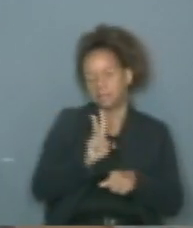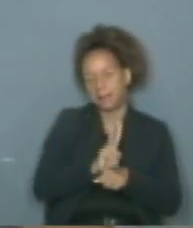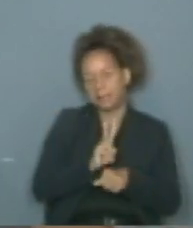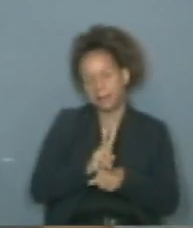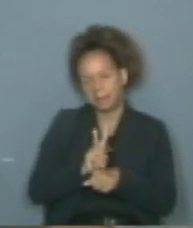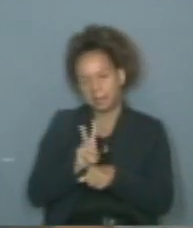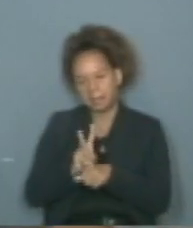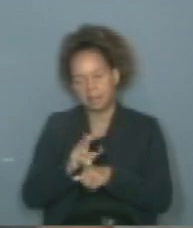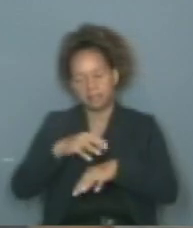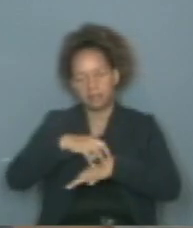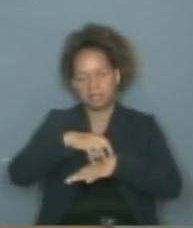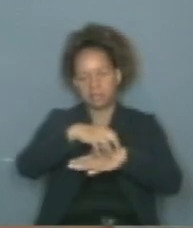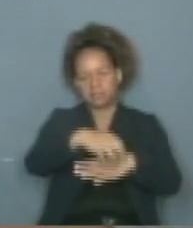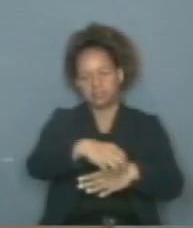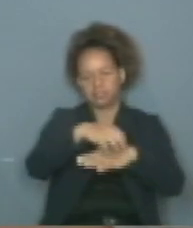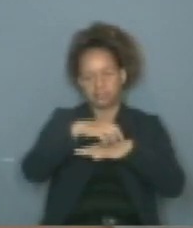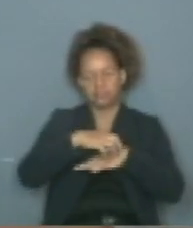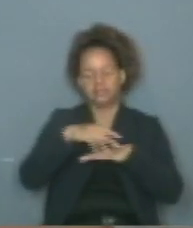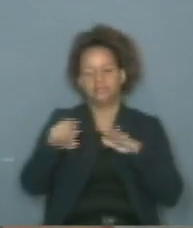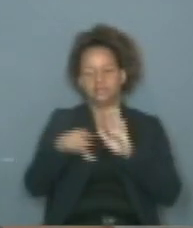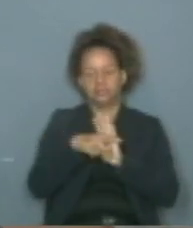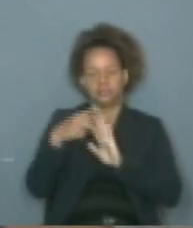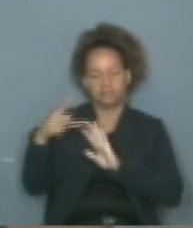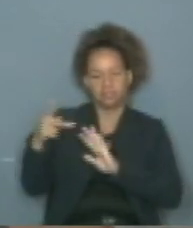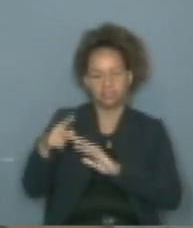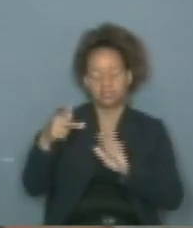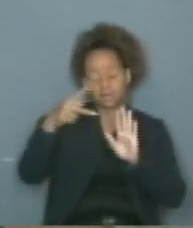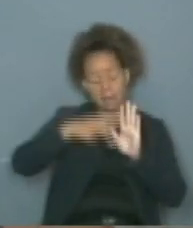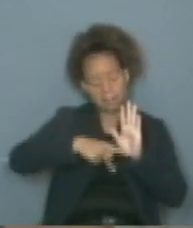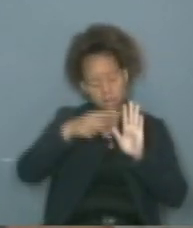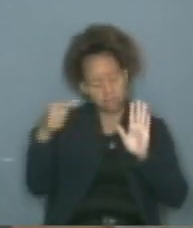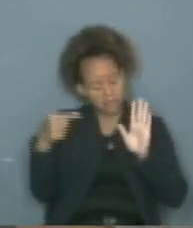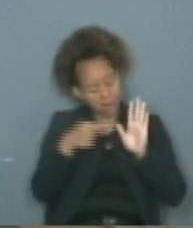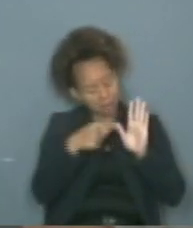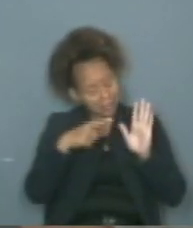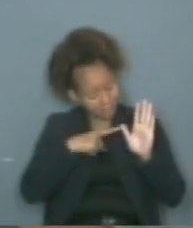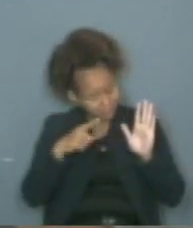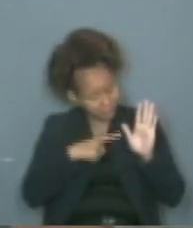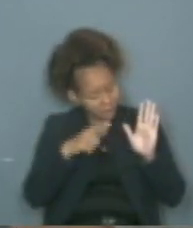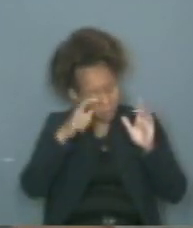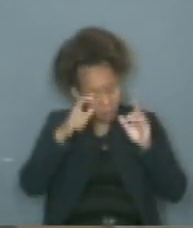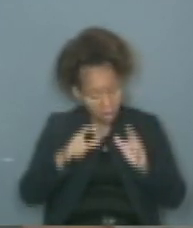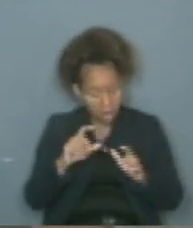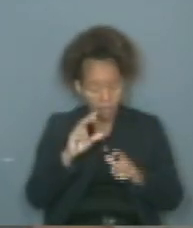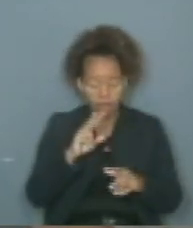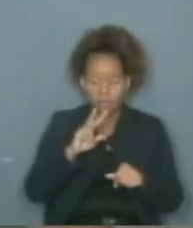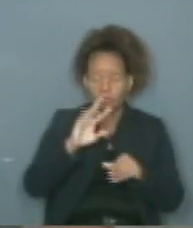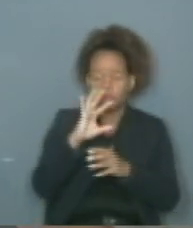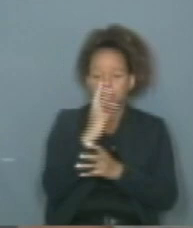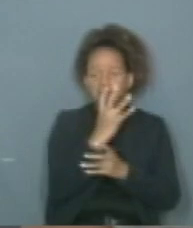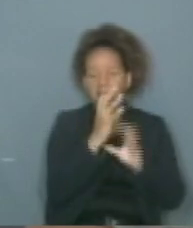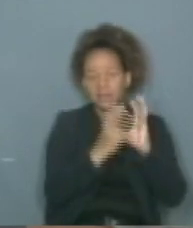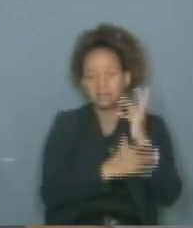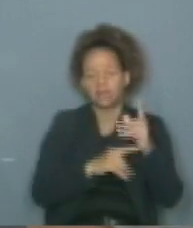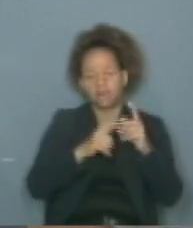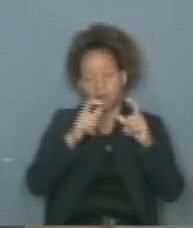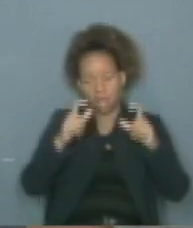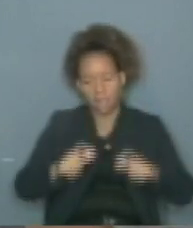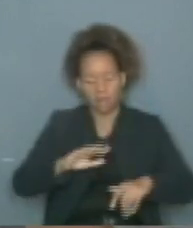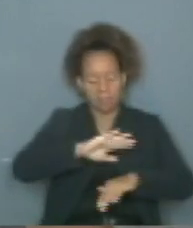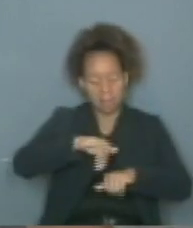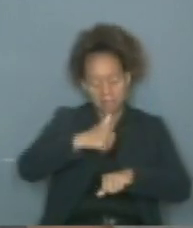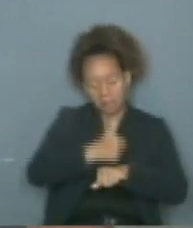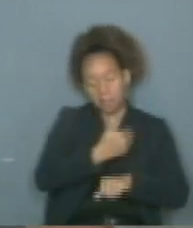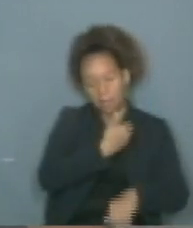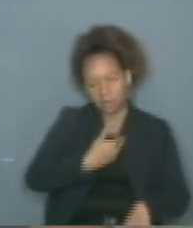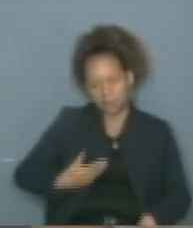manutenção da mobilidade local. O projeto deveria prever áreas verdes e equipamentos públicos